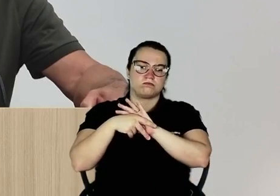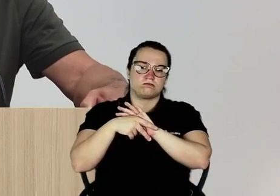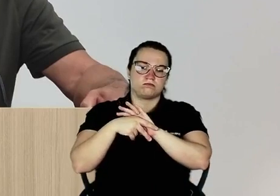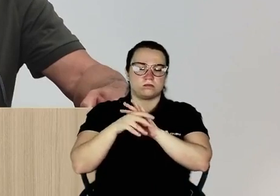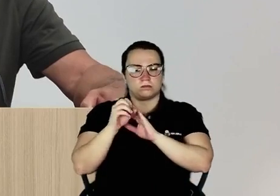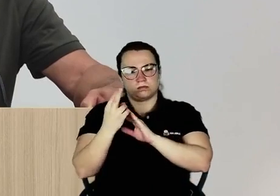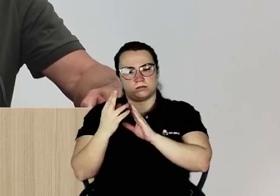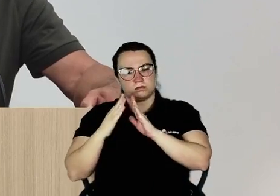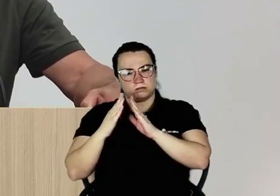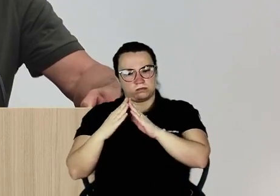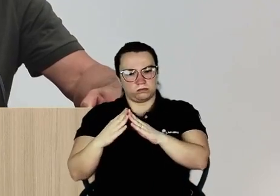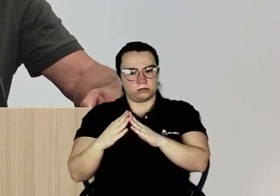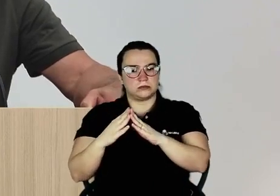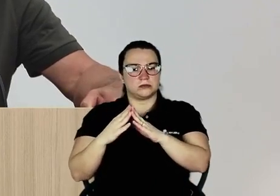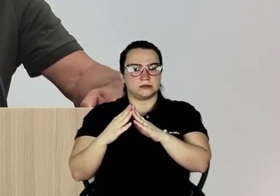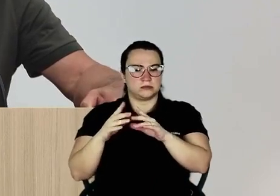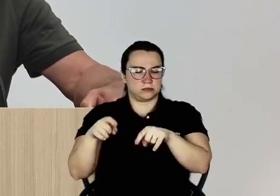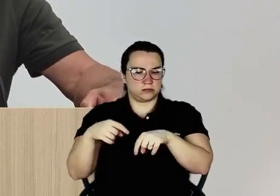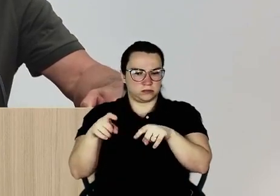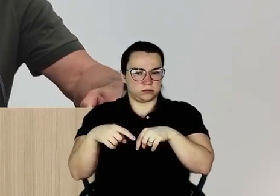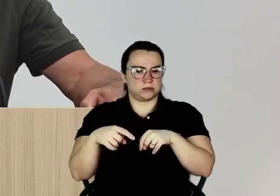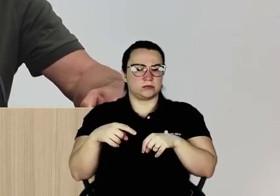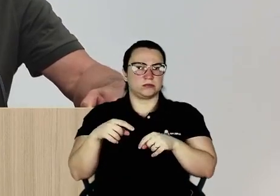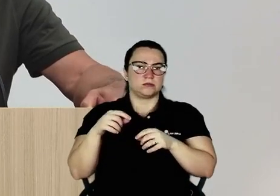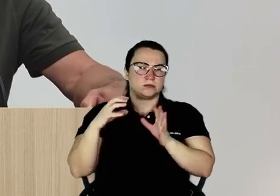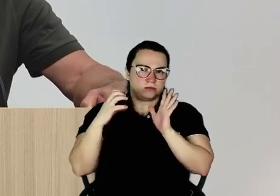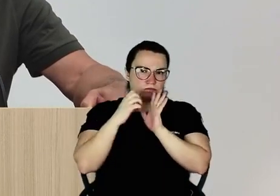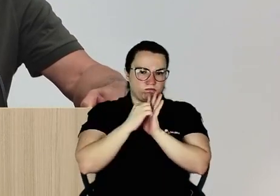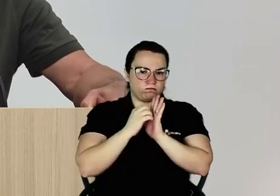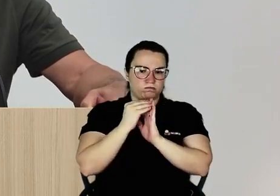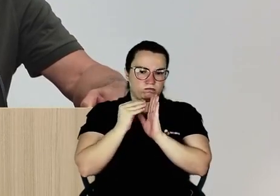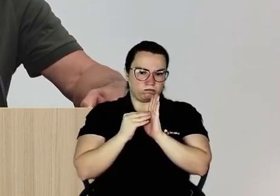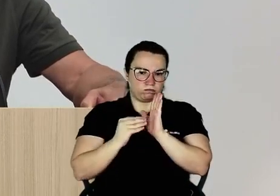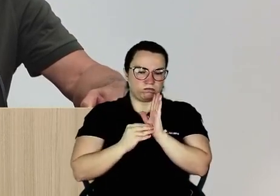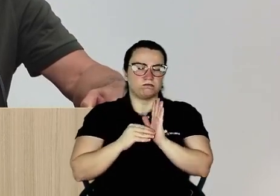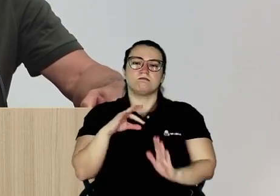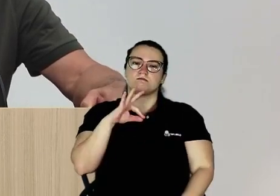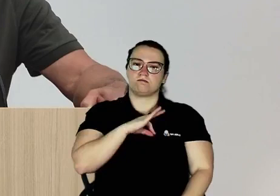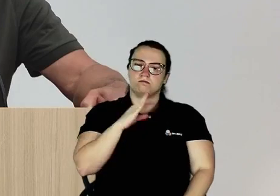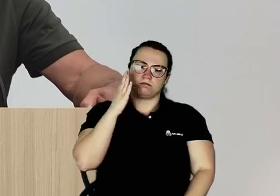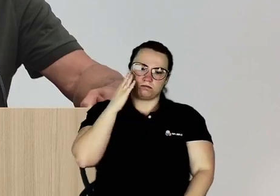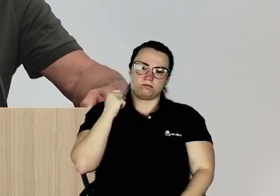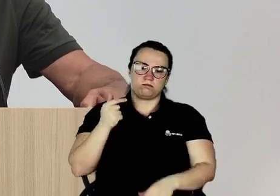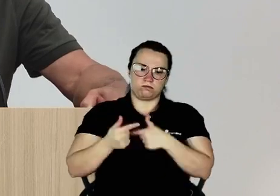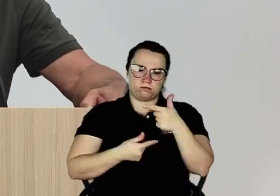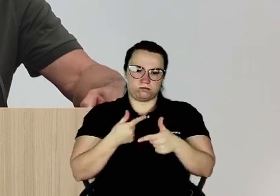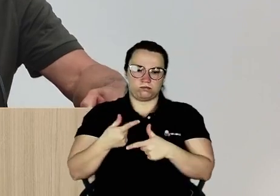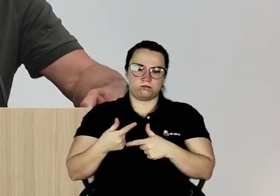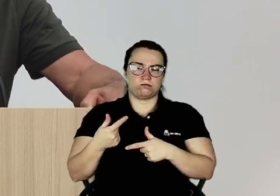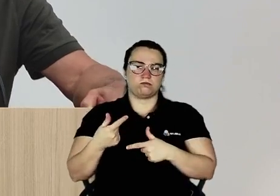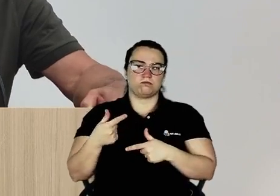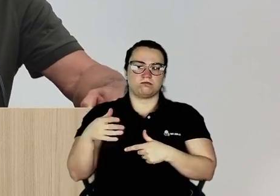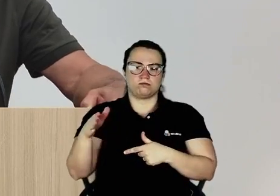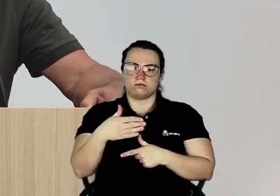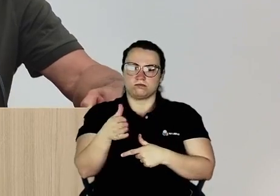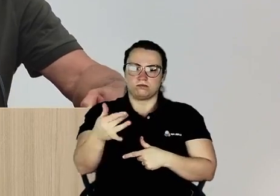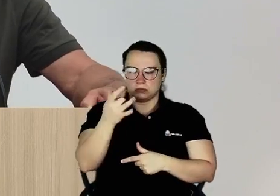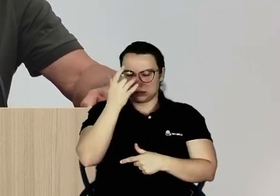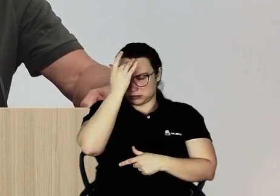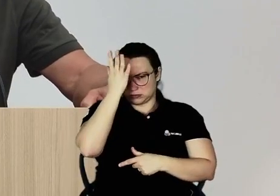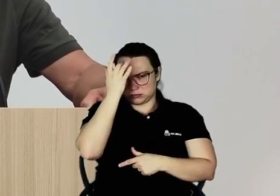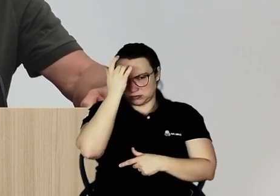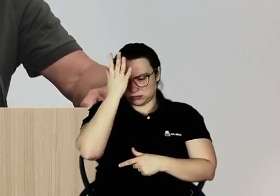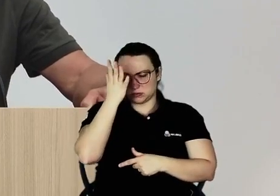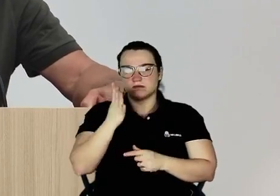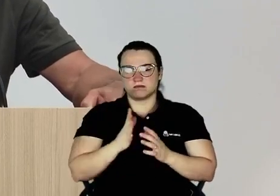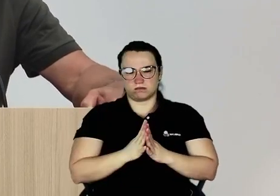rural, para que possa fazer os seus cadastros e para que a polícia possa trabalhar com mais tranquilidade, com mais facilidade, quando,